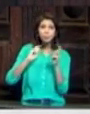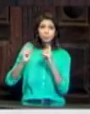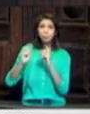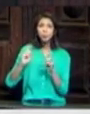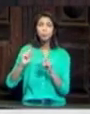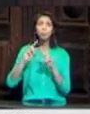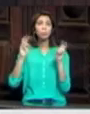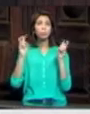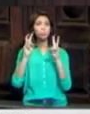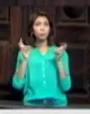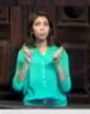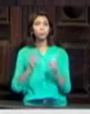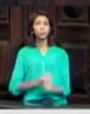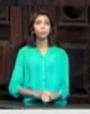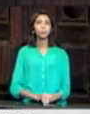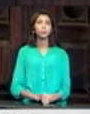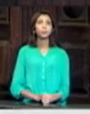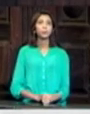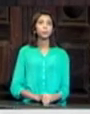sobre